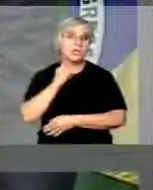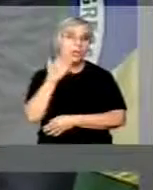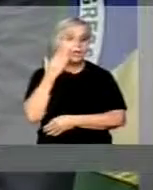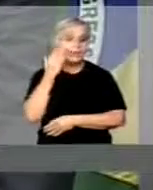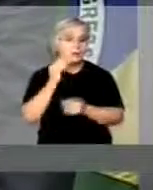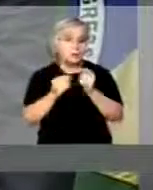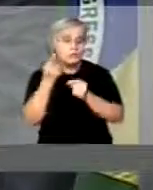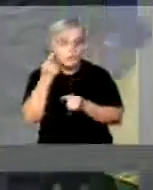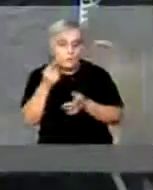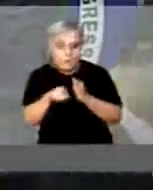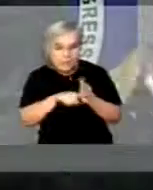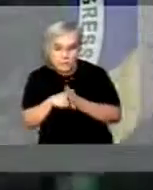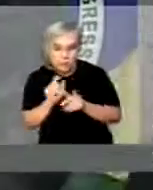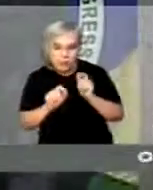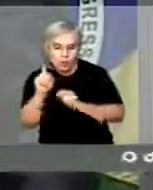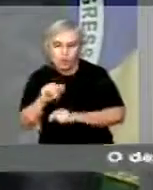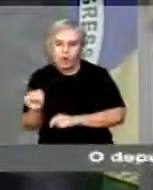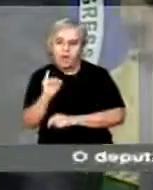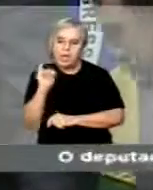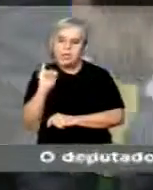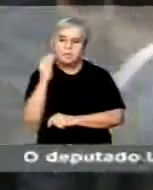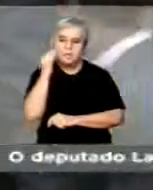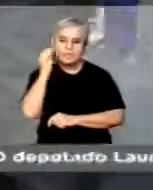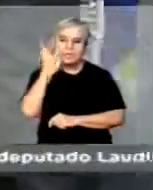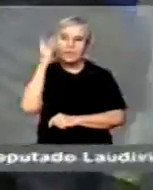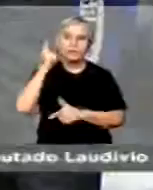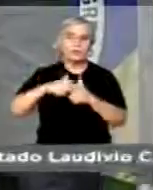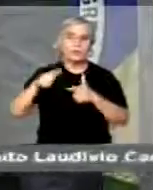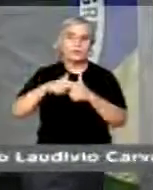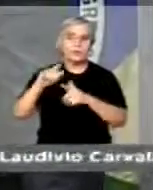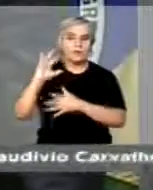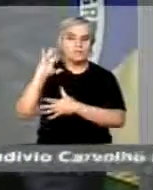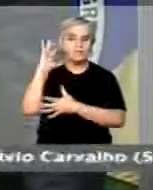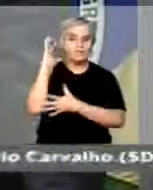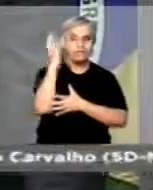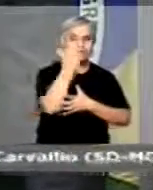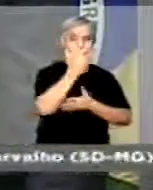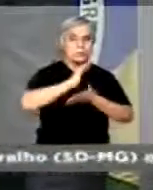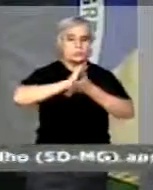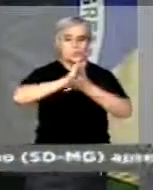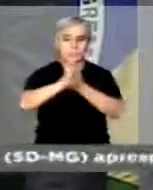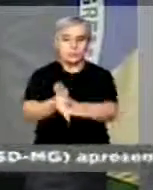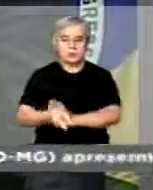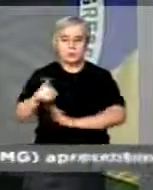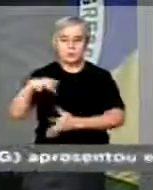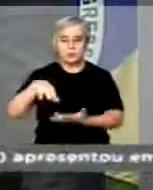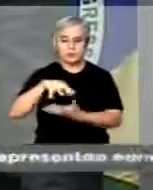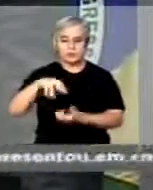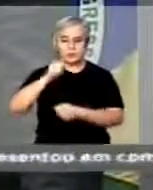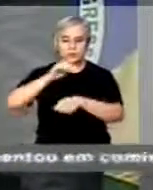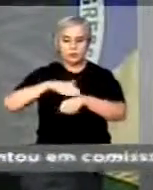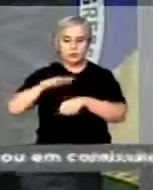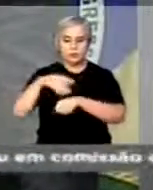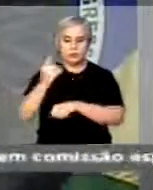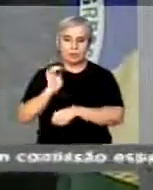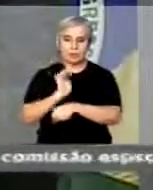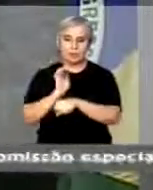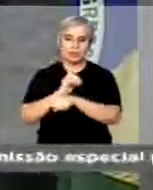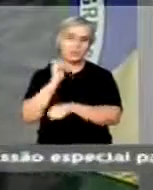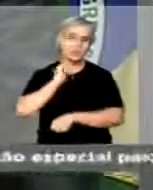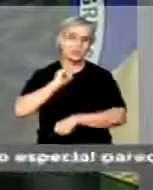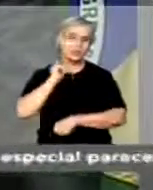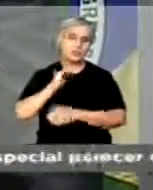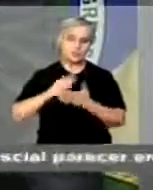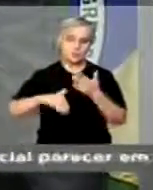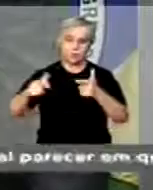extremamente importantes aquele grande problema ambiental e de sustentabilidade que verificamos lá em